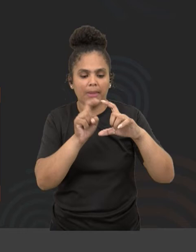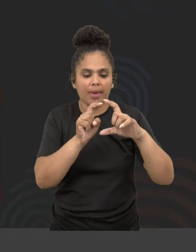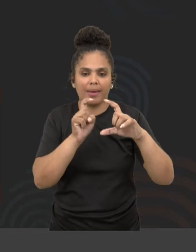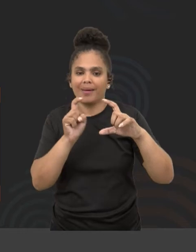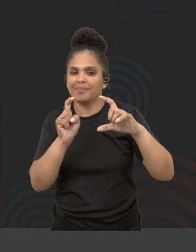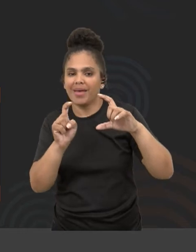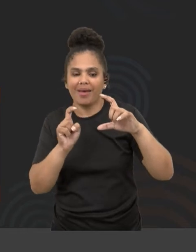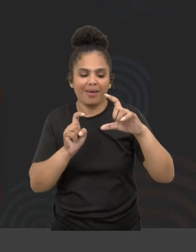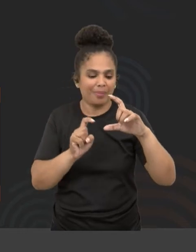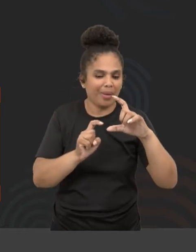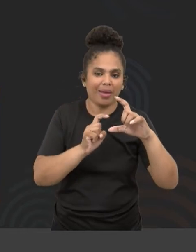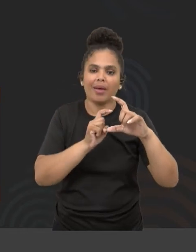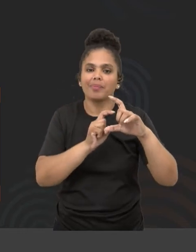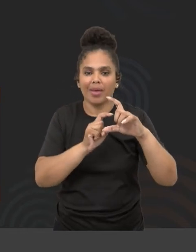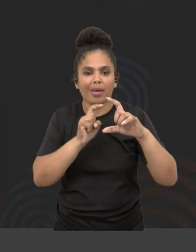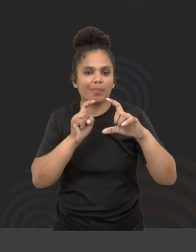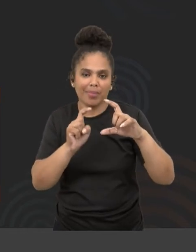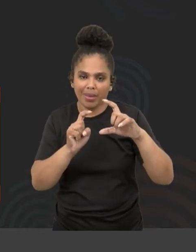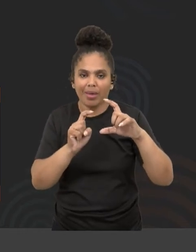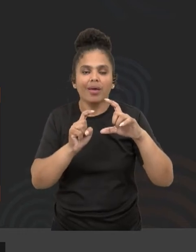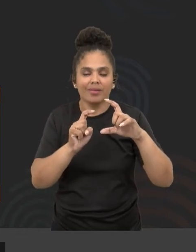um pouquinho fora,